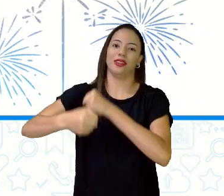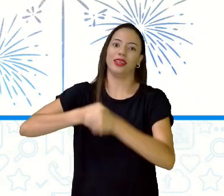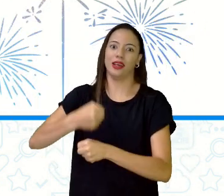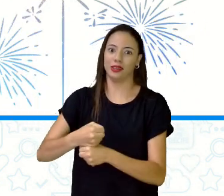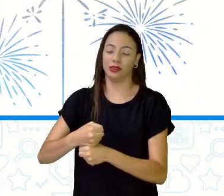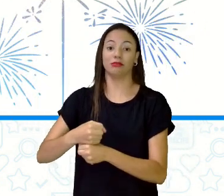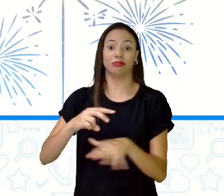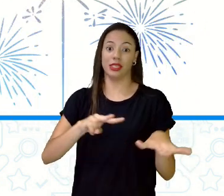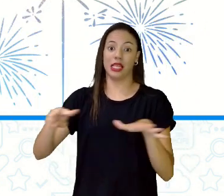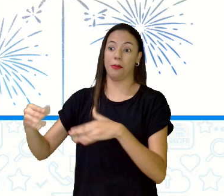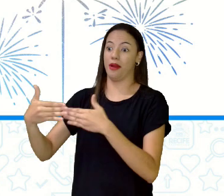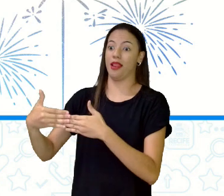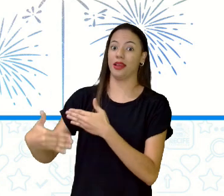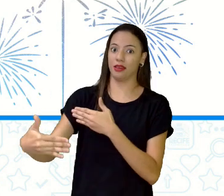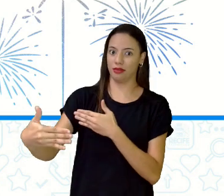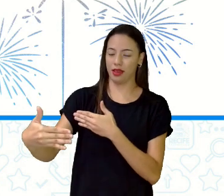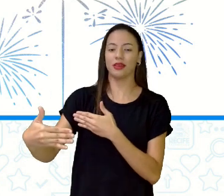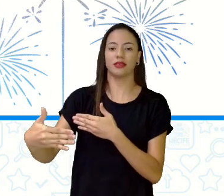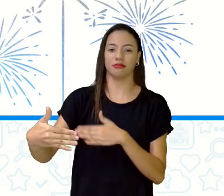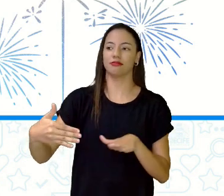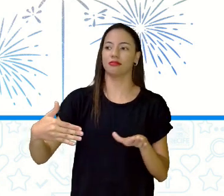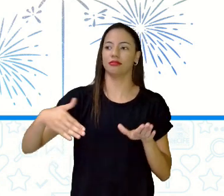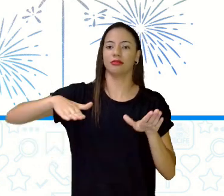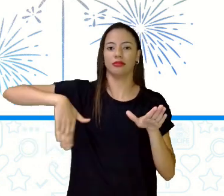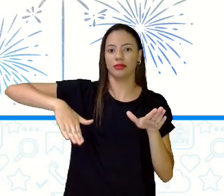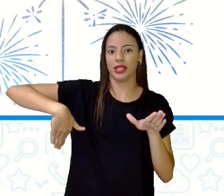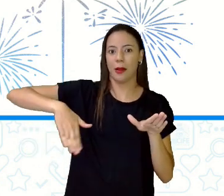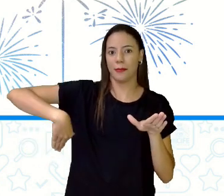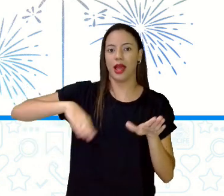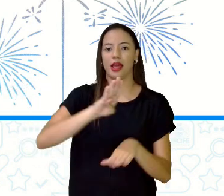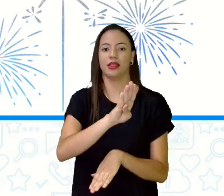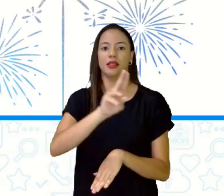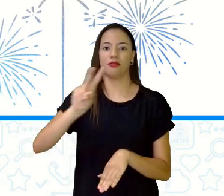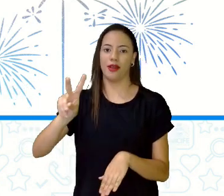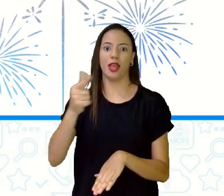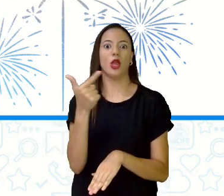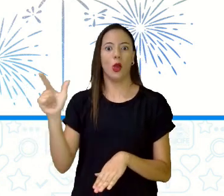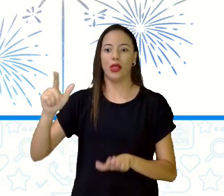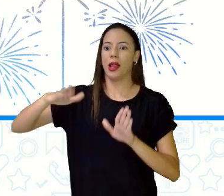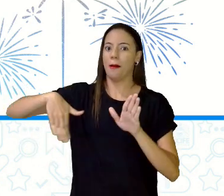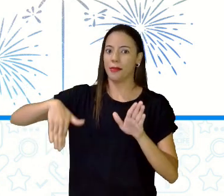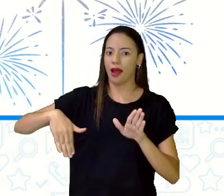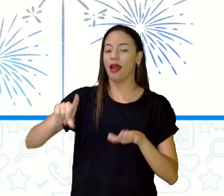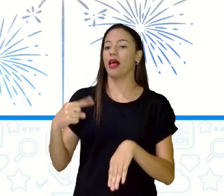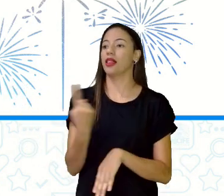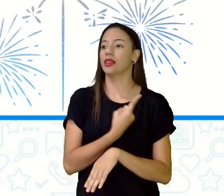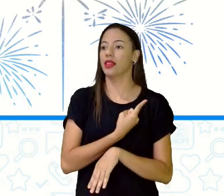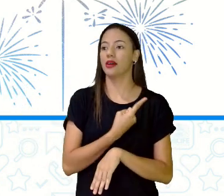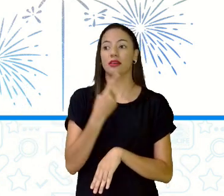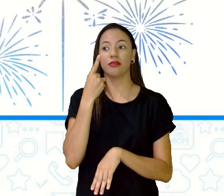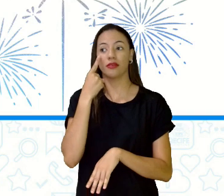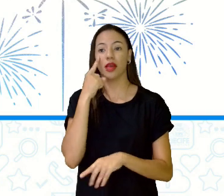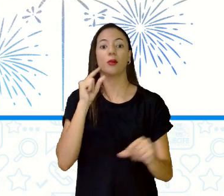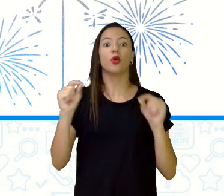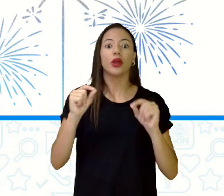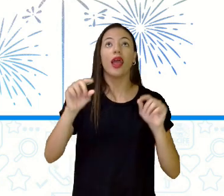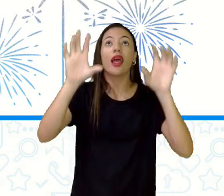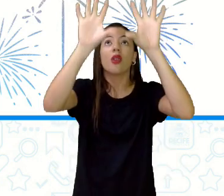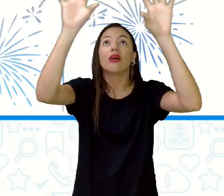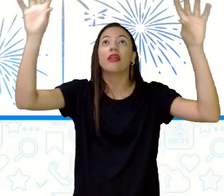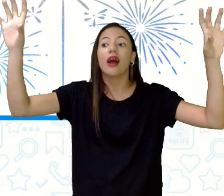olha, semana que vem, na Praia de Boa Viagem, tantas outras praias aí, nós vemos no